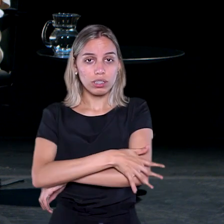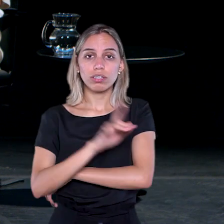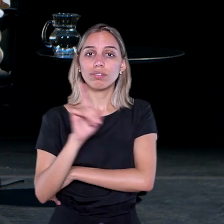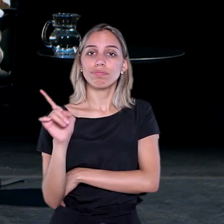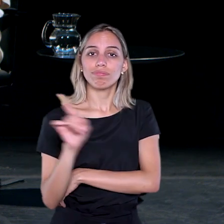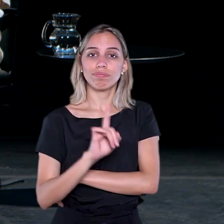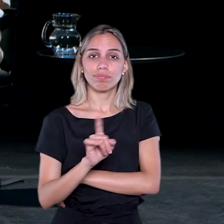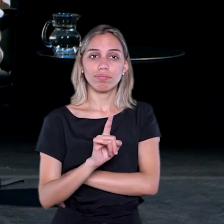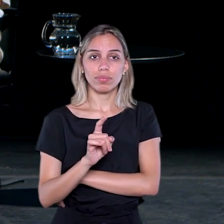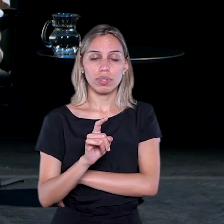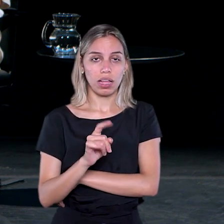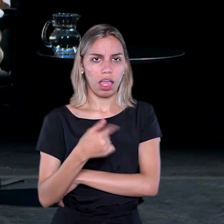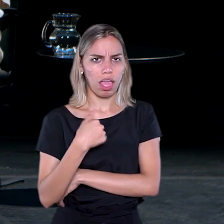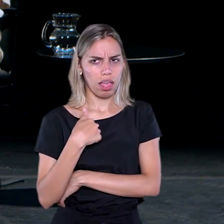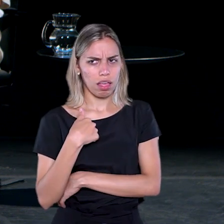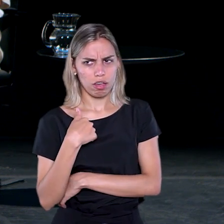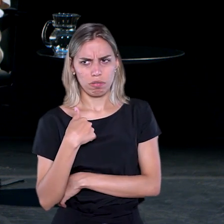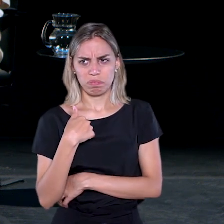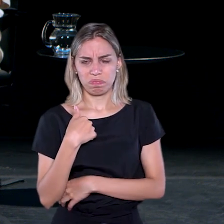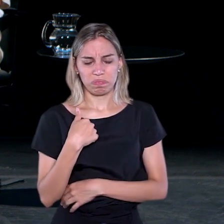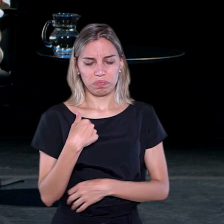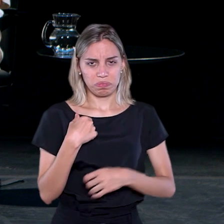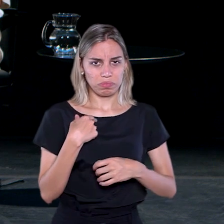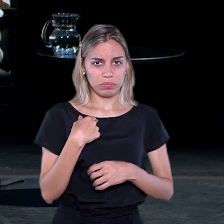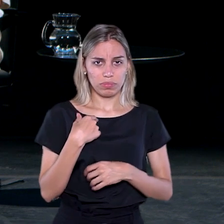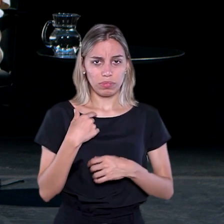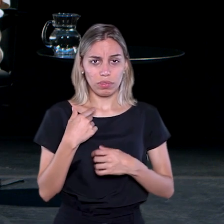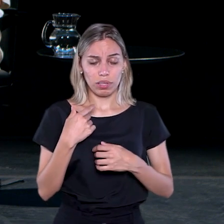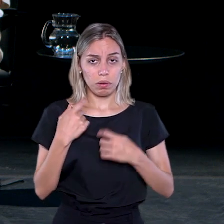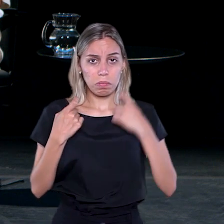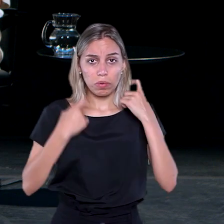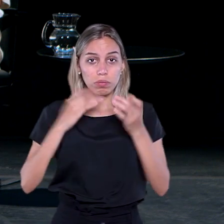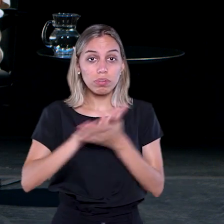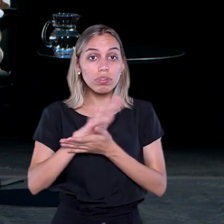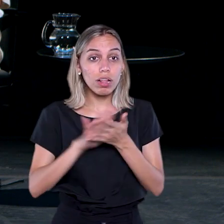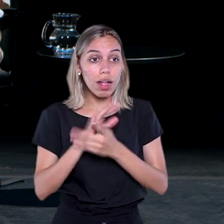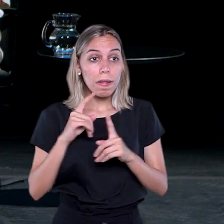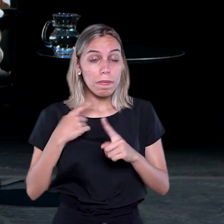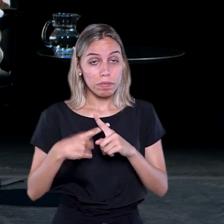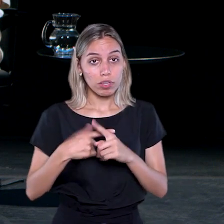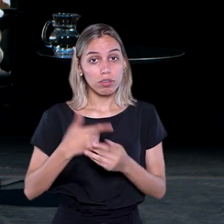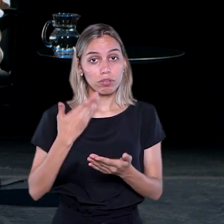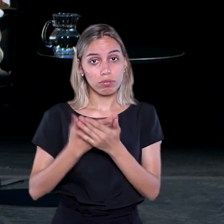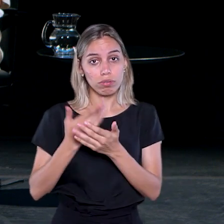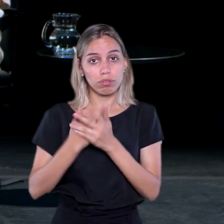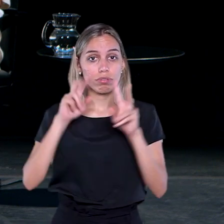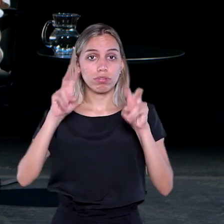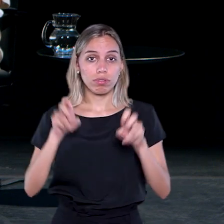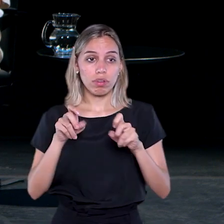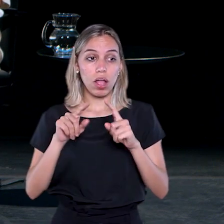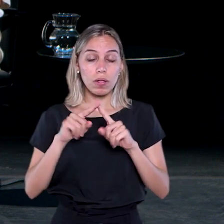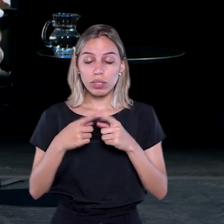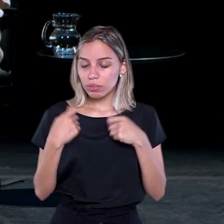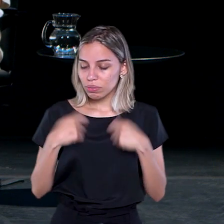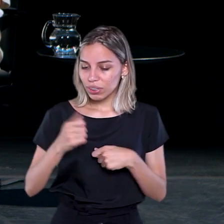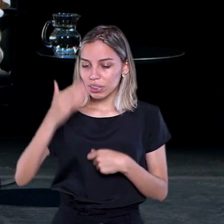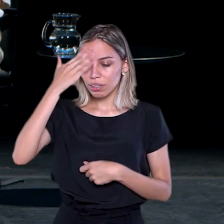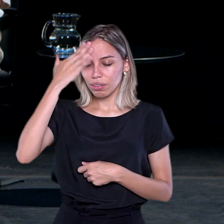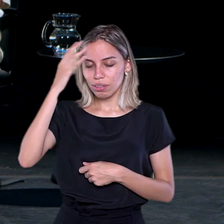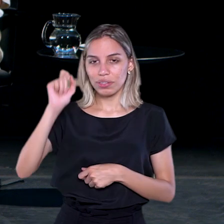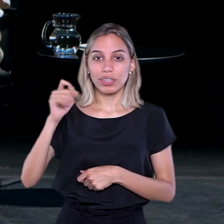patrono ser sempre Carlos Drummond de Andrade, foi o Ricardo Aleixo. Quer dizer, não tem desculpa. Eu descobri,